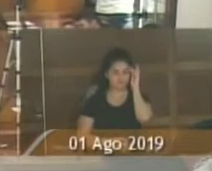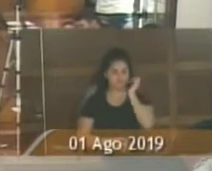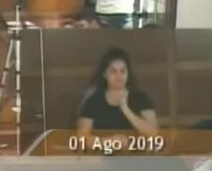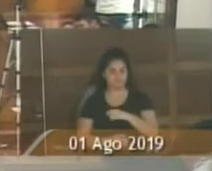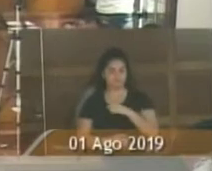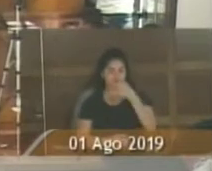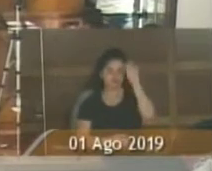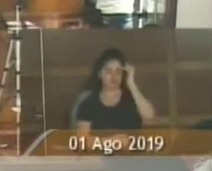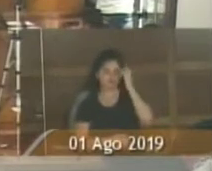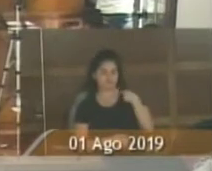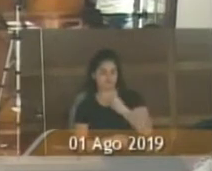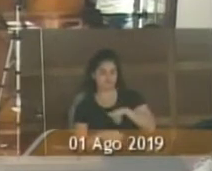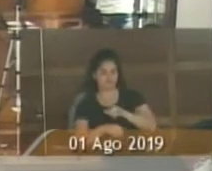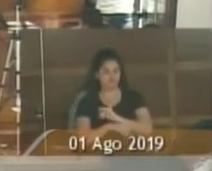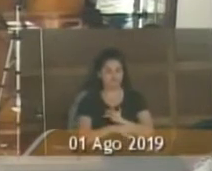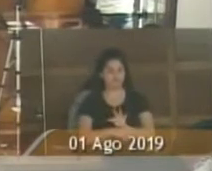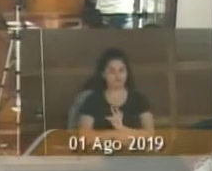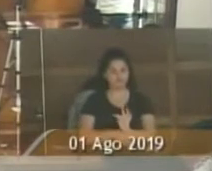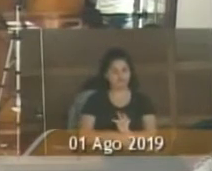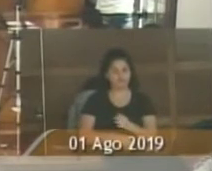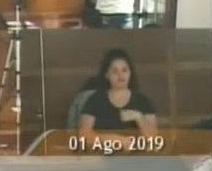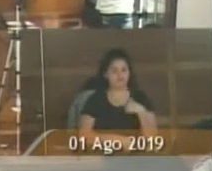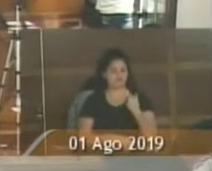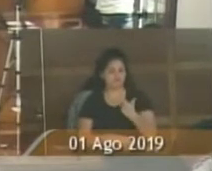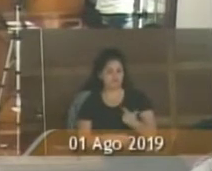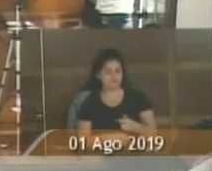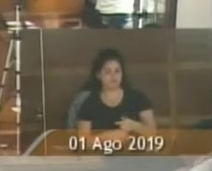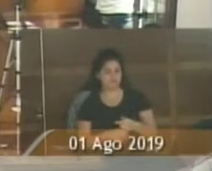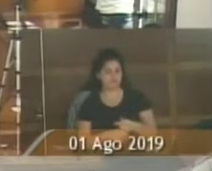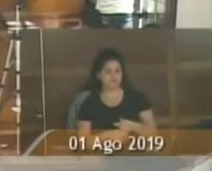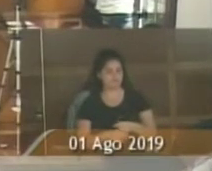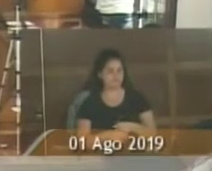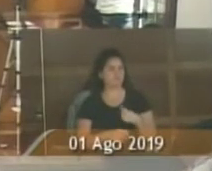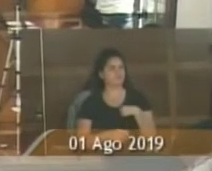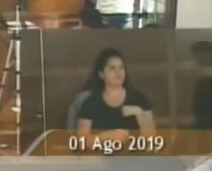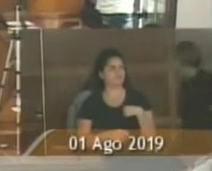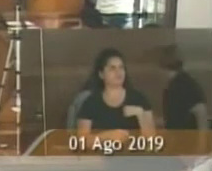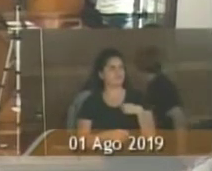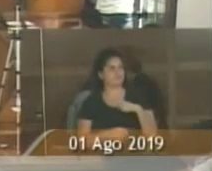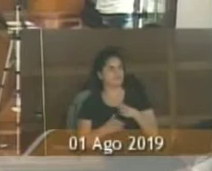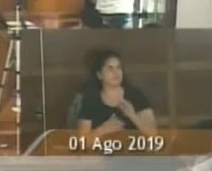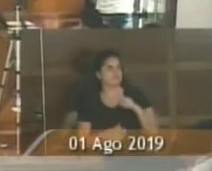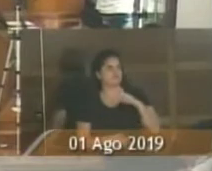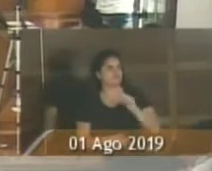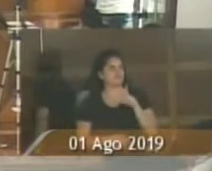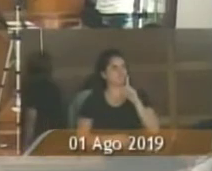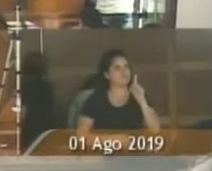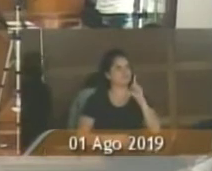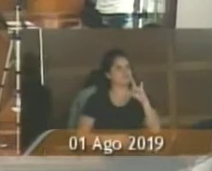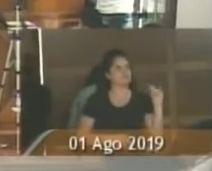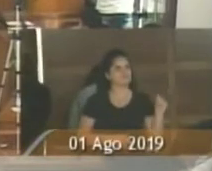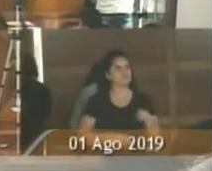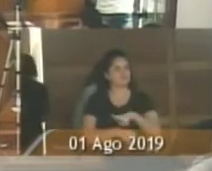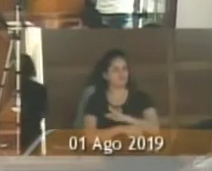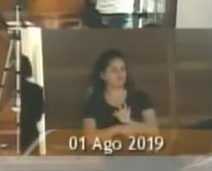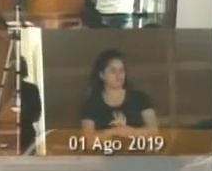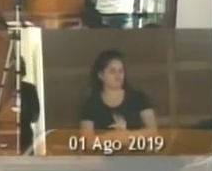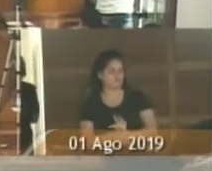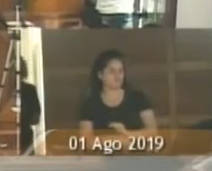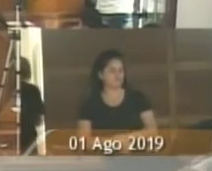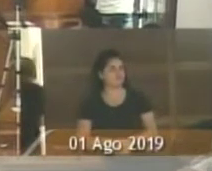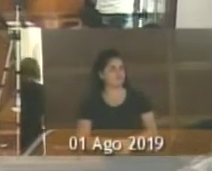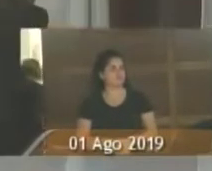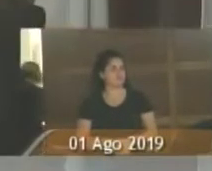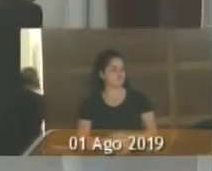de férias e eu consegui tirar um dia de férias. Um dia eu tirei. Acredito que tenha sido assim com quase todos. Porque a gente